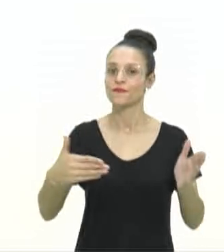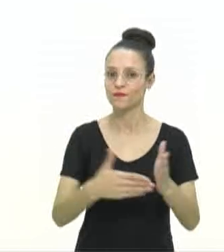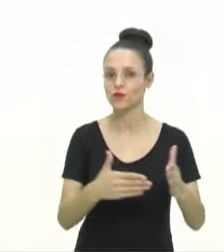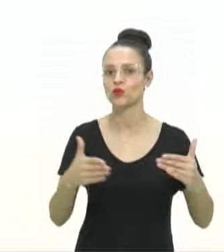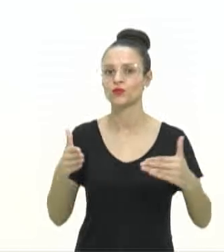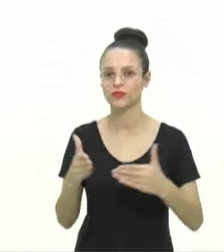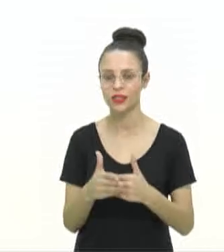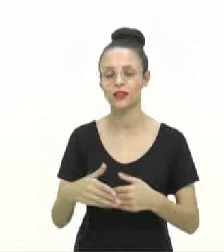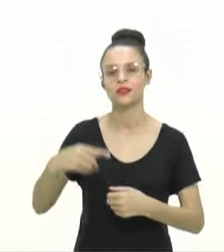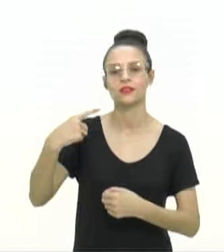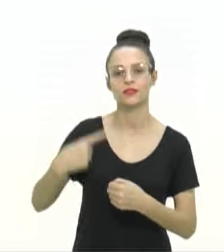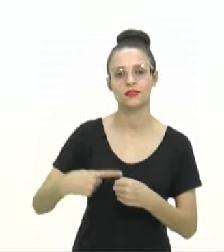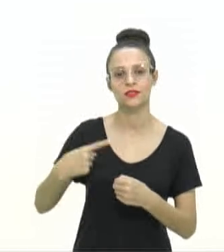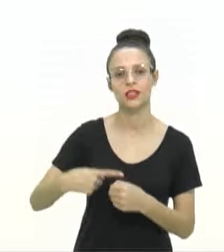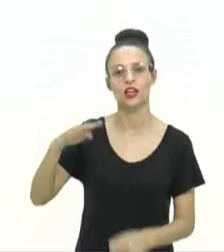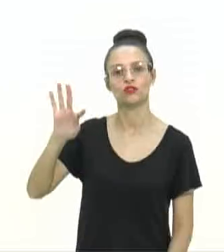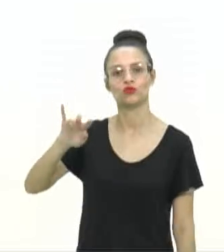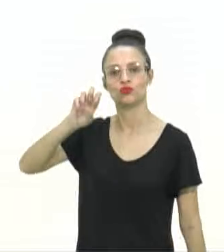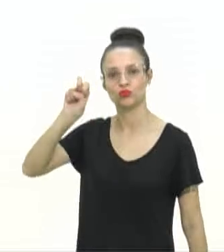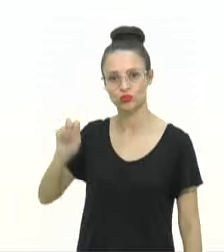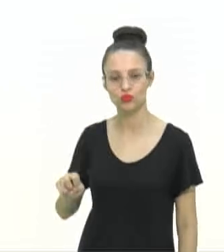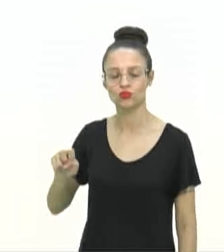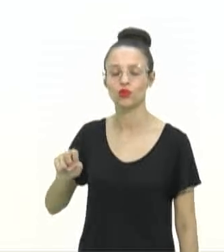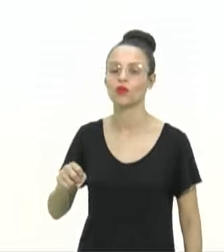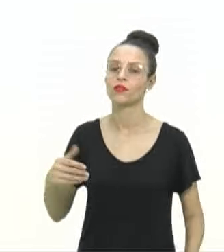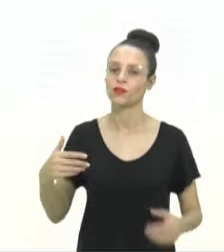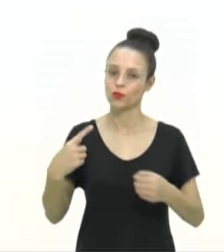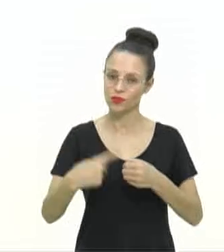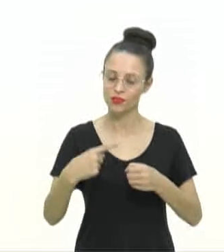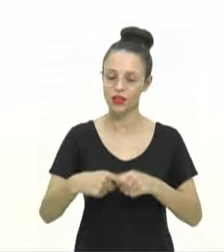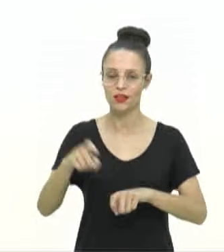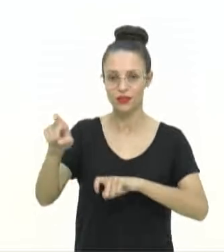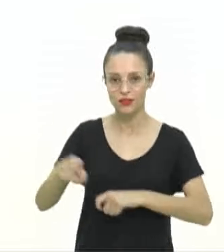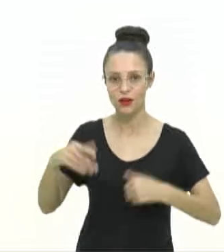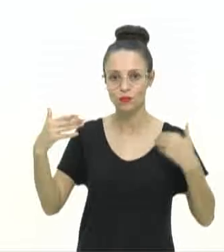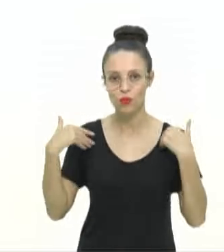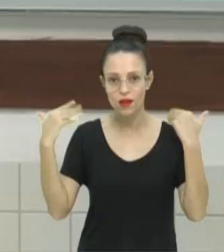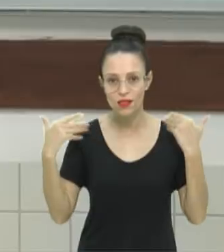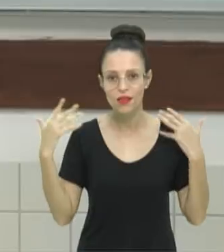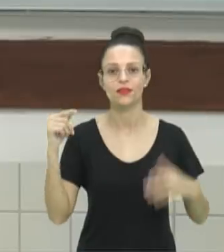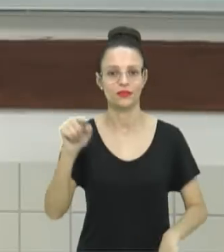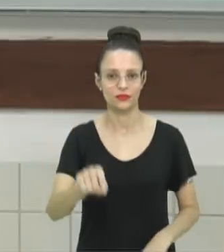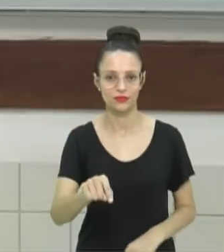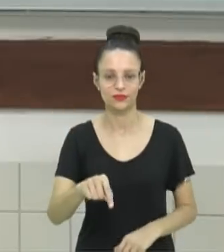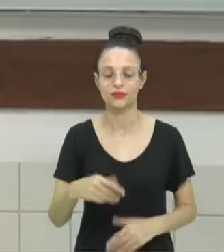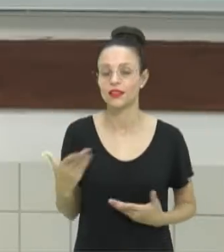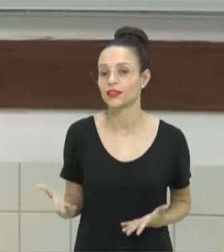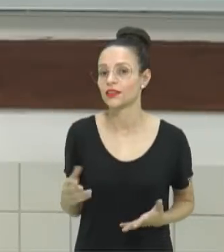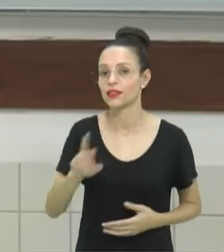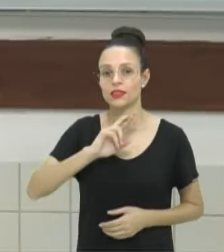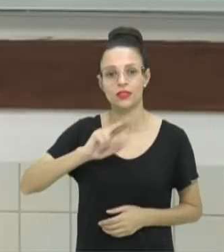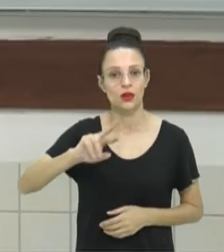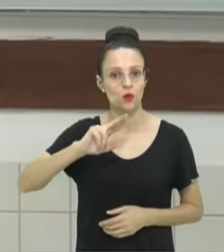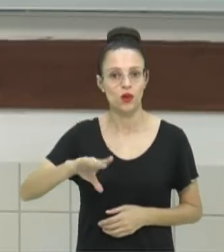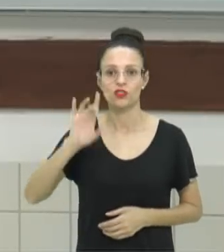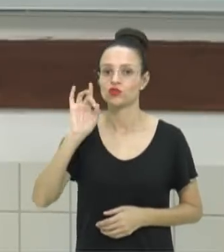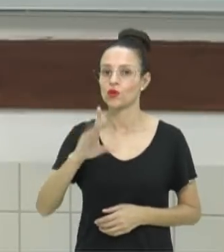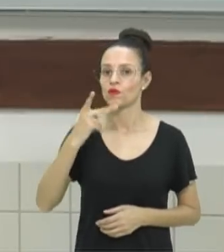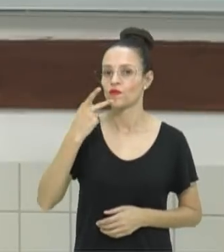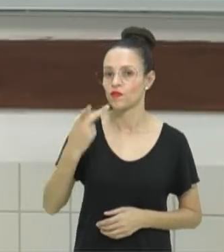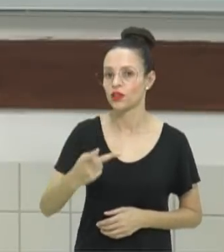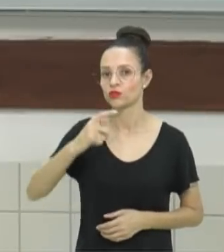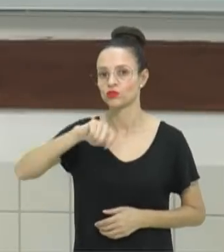nossa cidade de Tijucas com a cidade de Campo Alegre. Ali, ele não está só